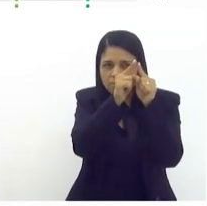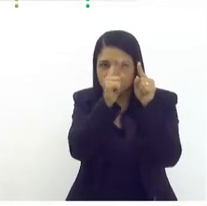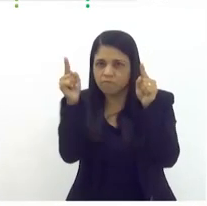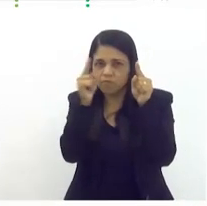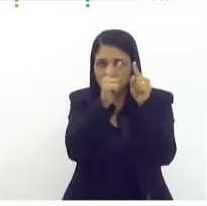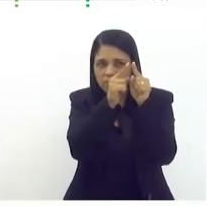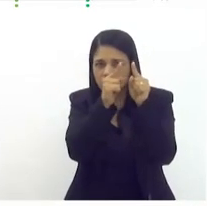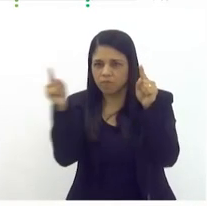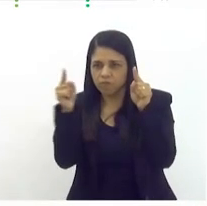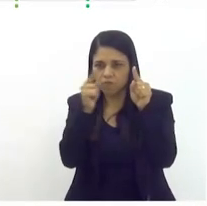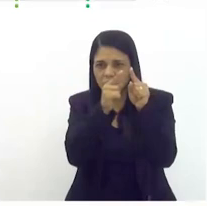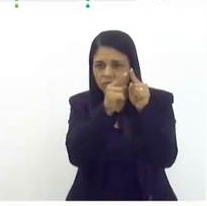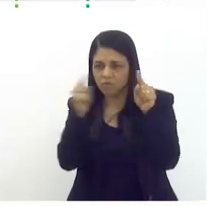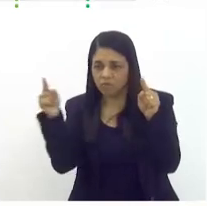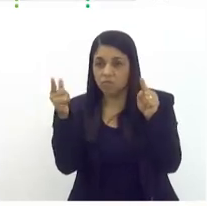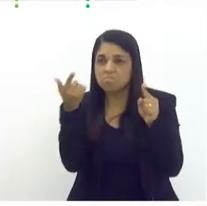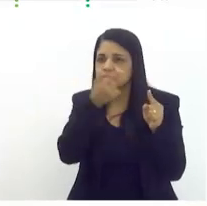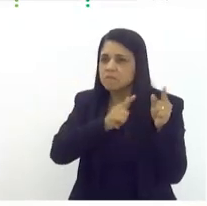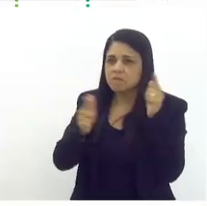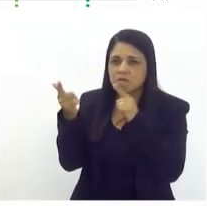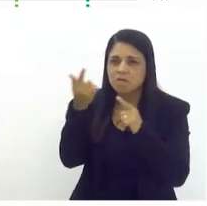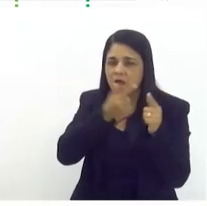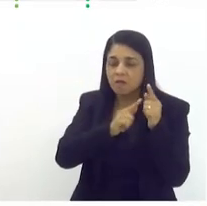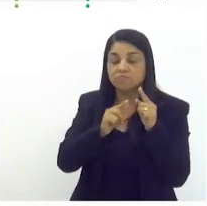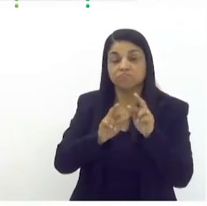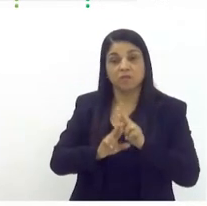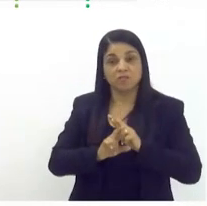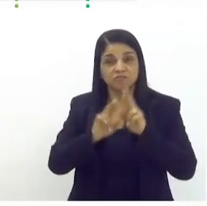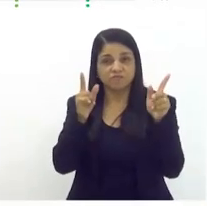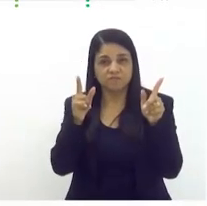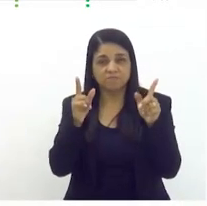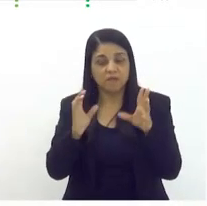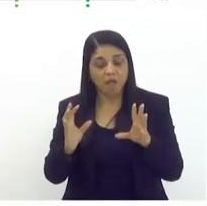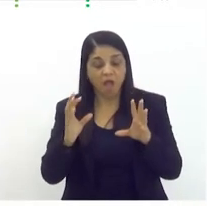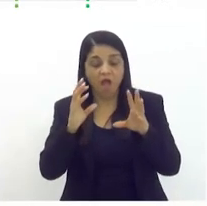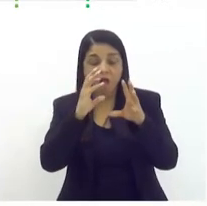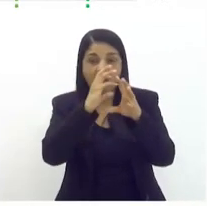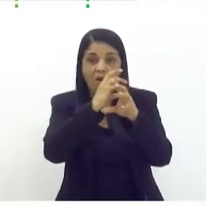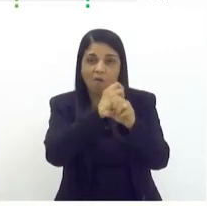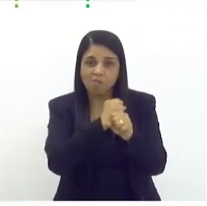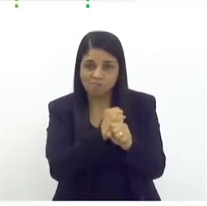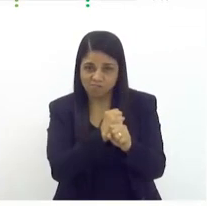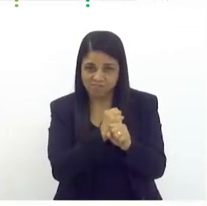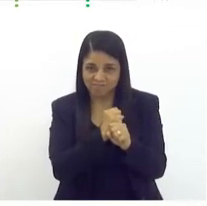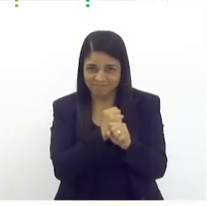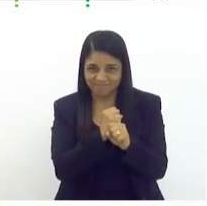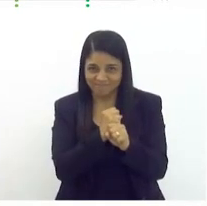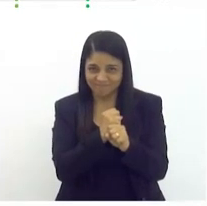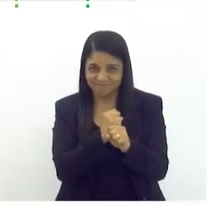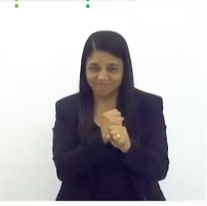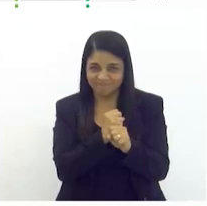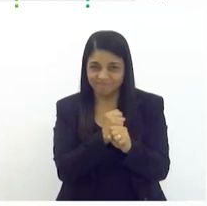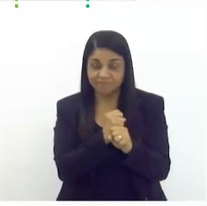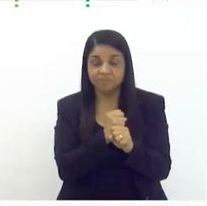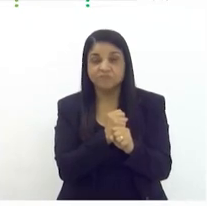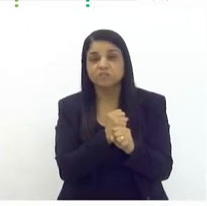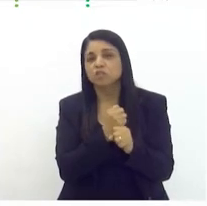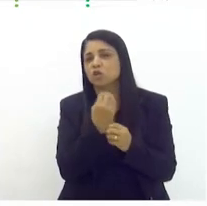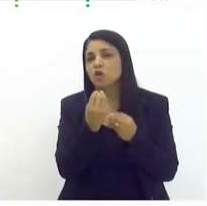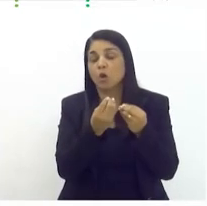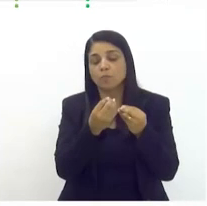os ganhos essa variação diferencial acumulada porque acumulada porque ela é medida